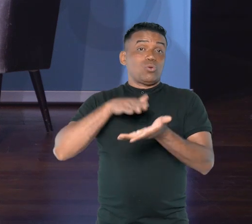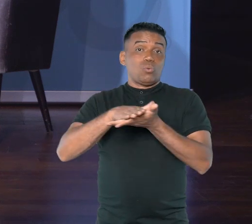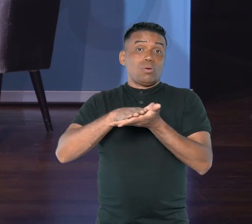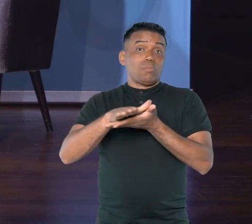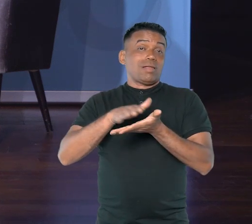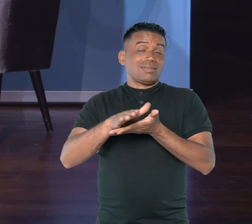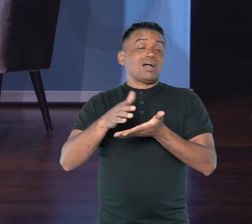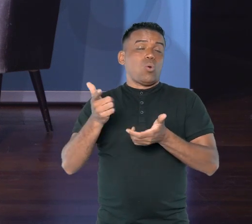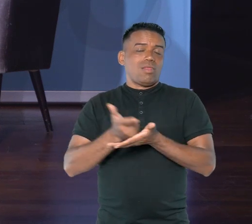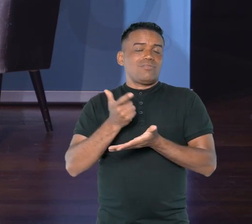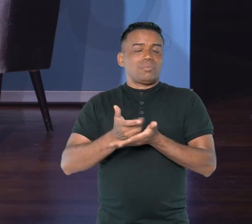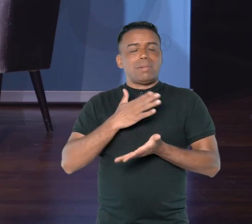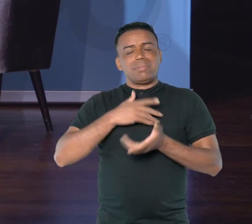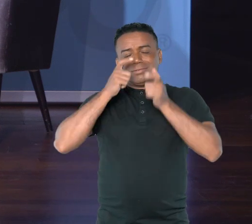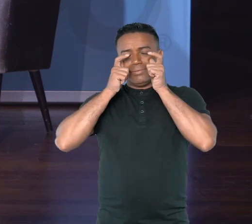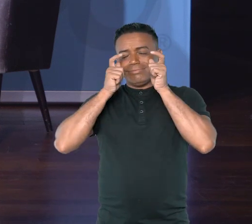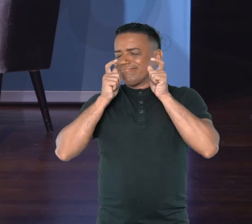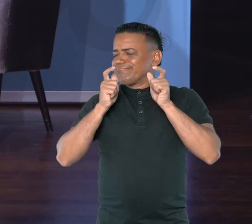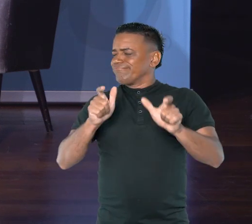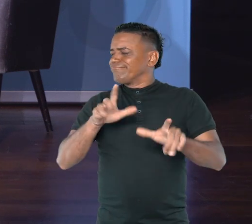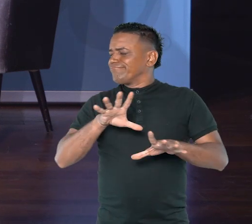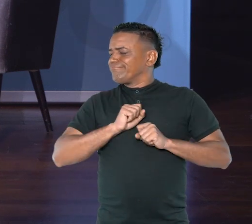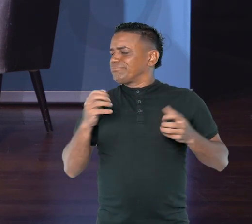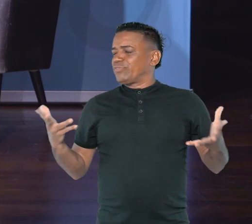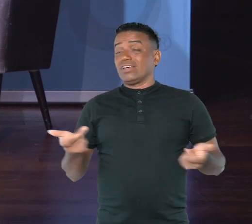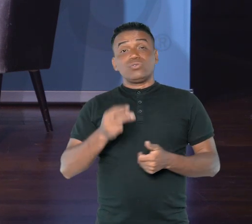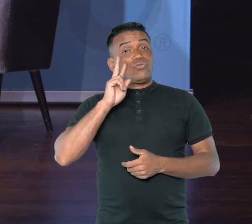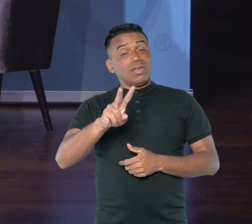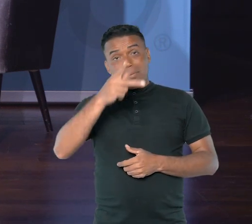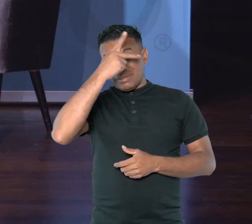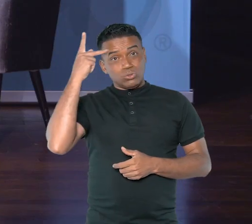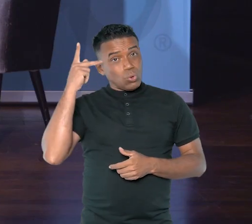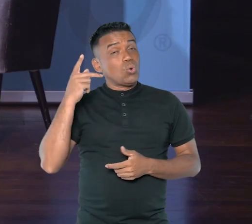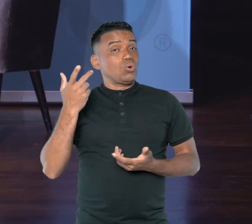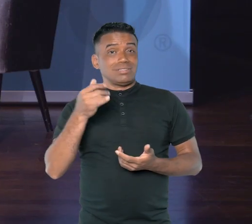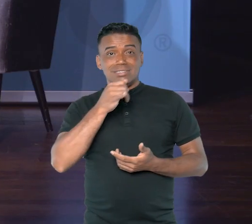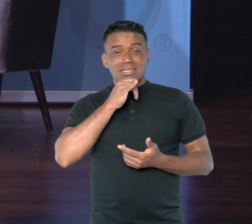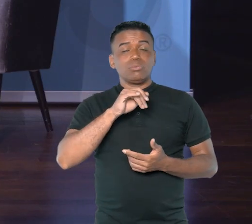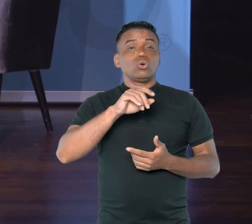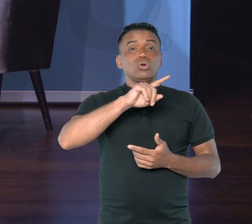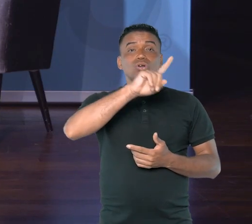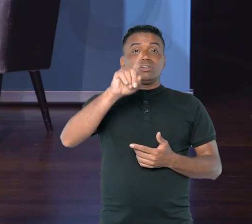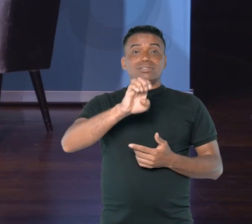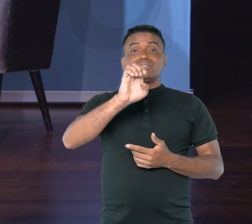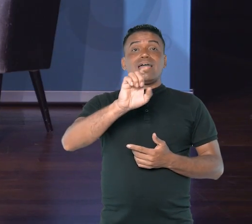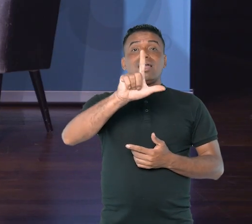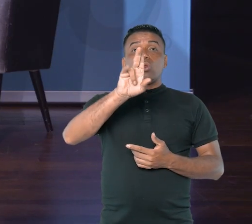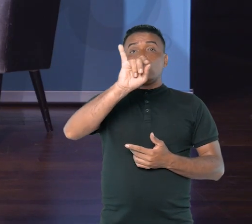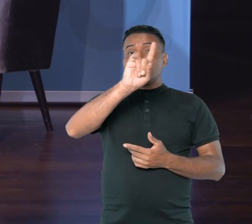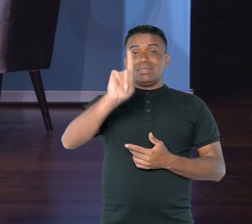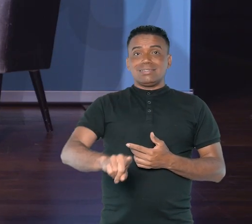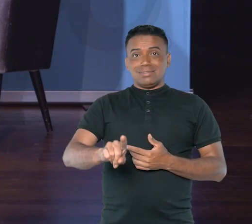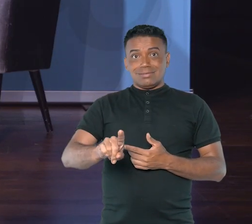bem interessante, bem enriquecedor. E ouvir pessoas que estão ali, como o Zé Luiz Peixoto, que é um autor, um escritor português,